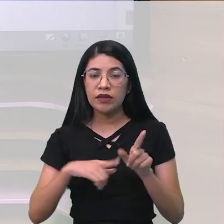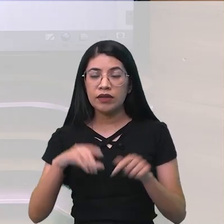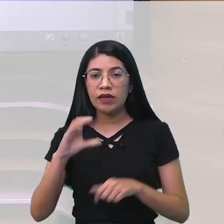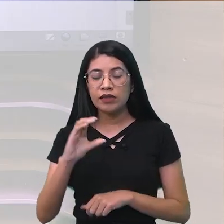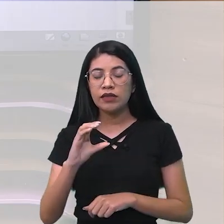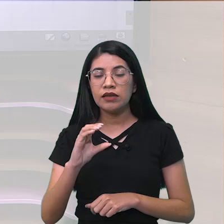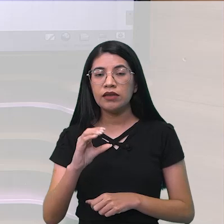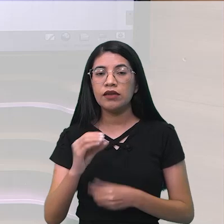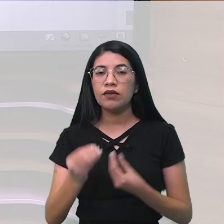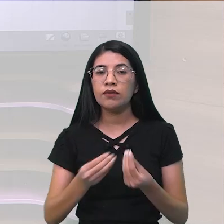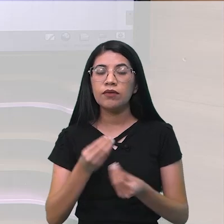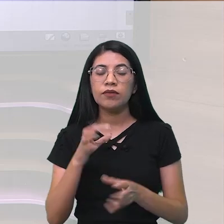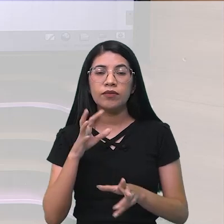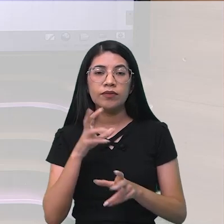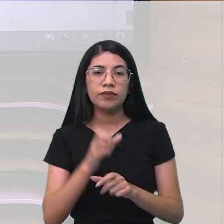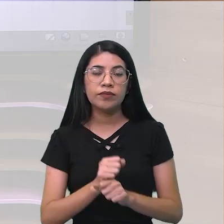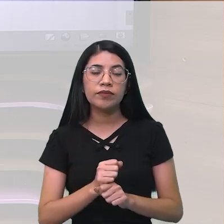nós